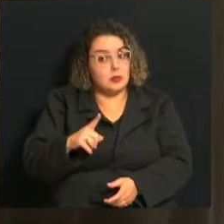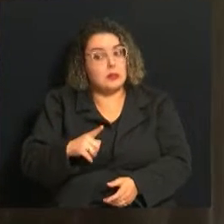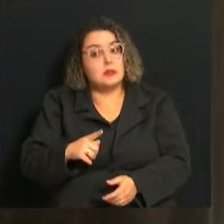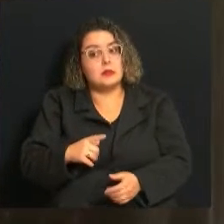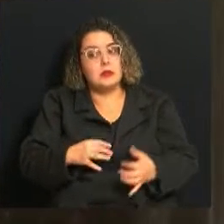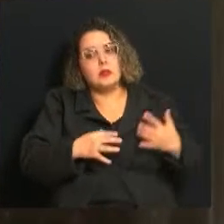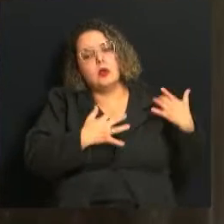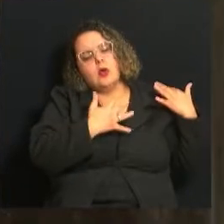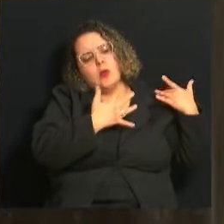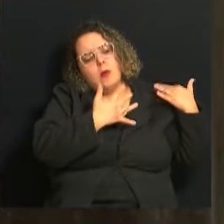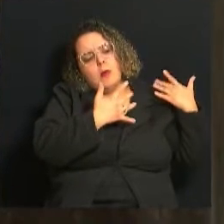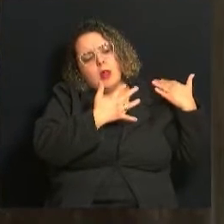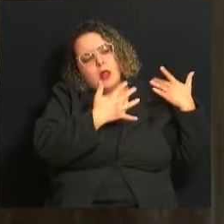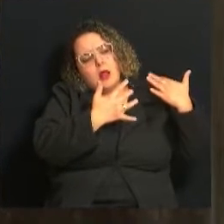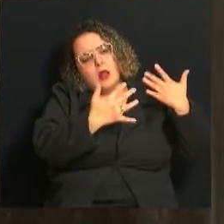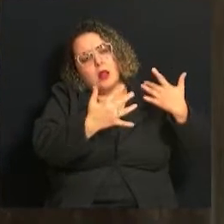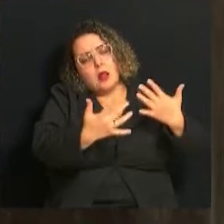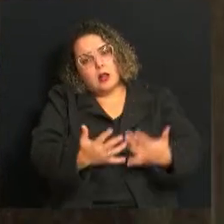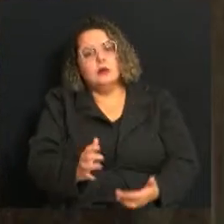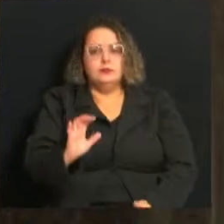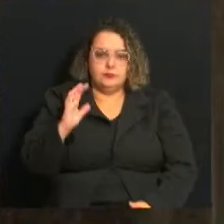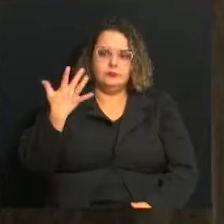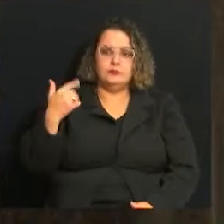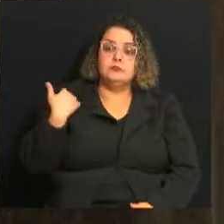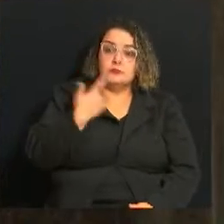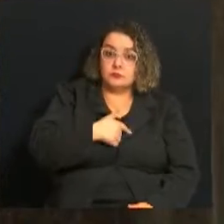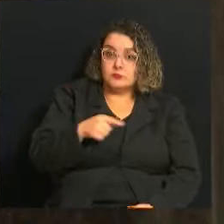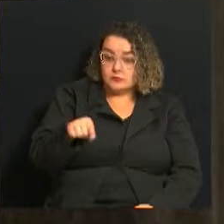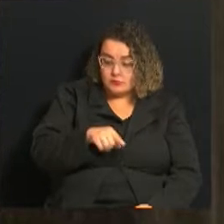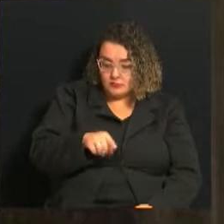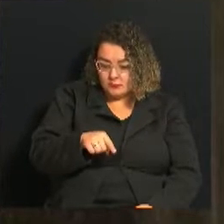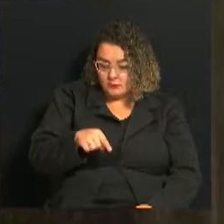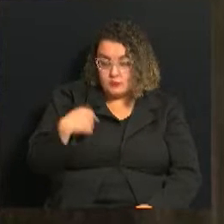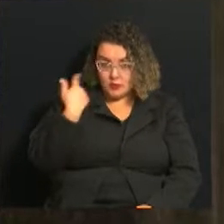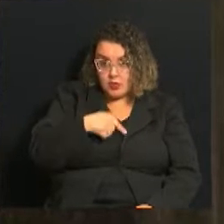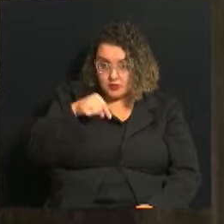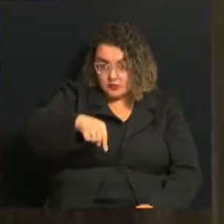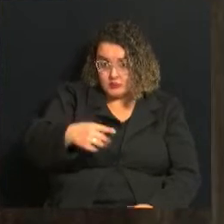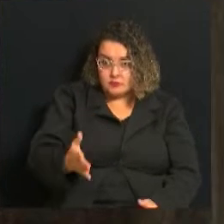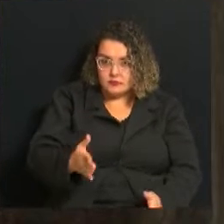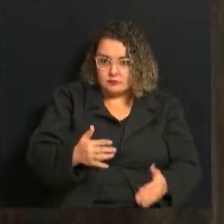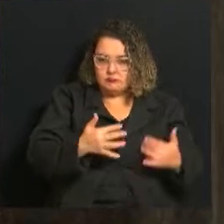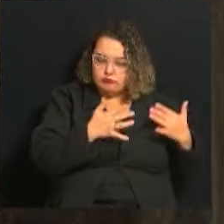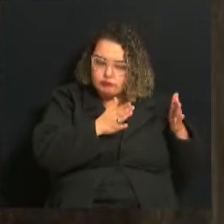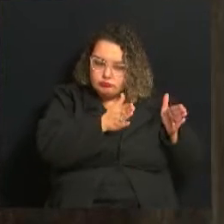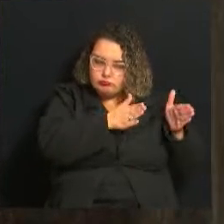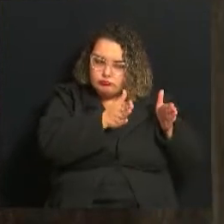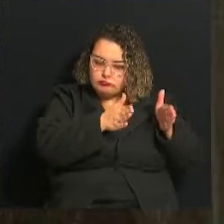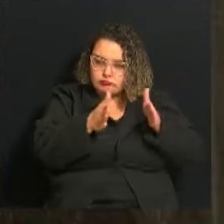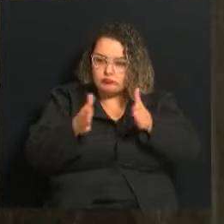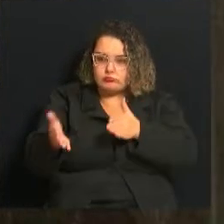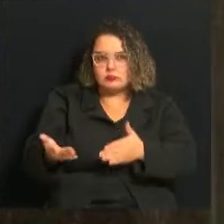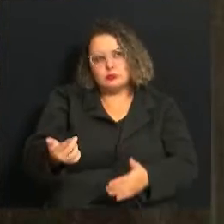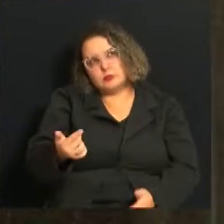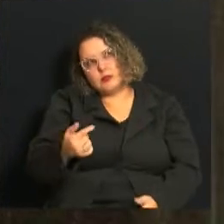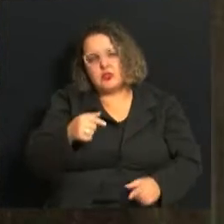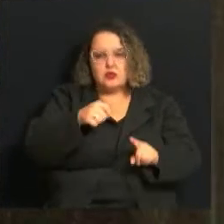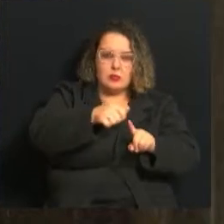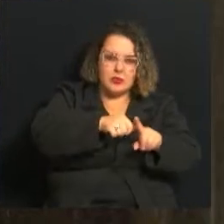todos. Nós, nesses últimos de setembro para